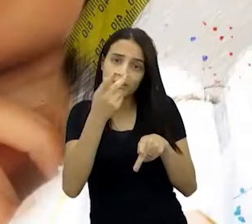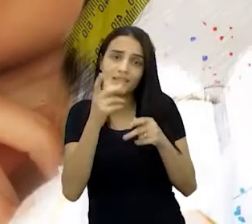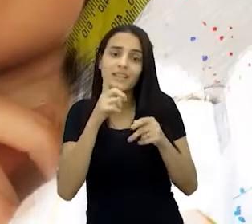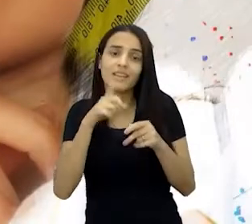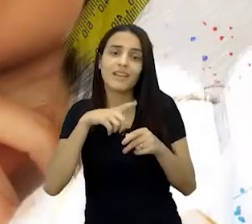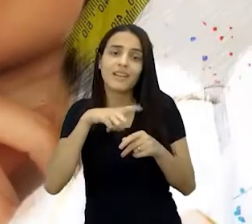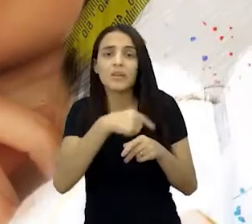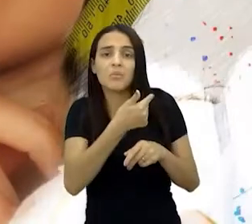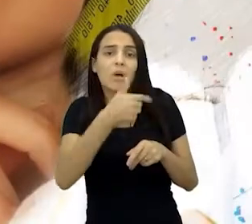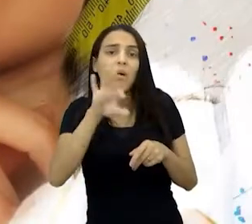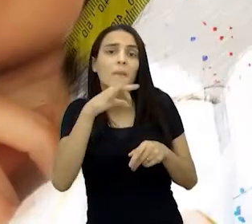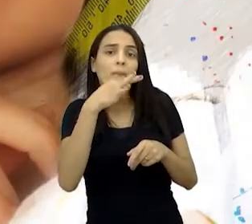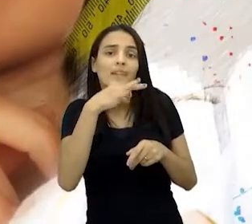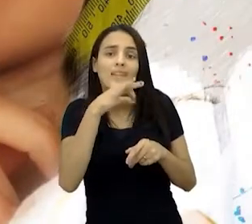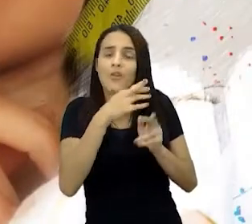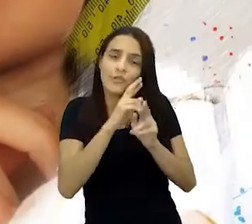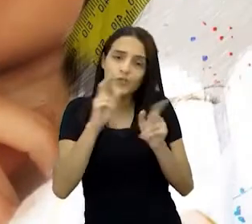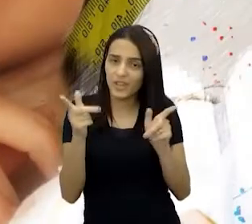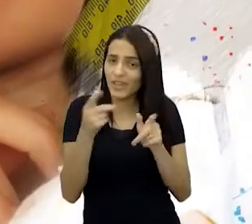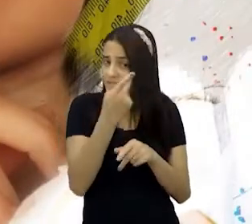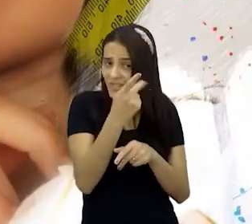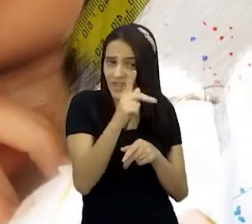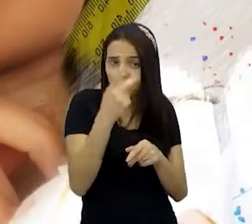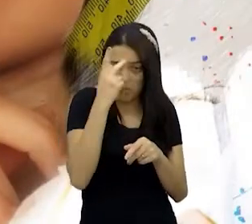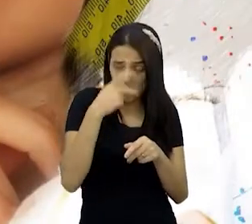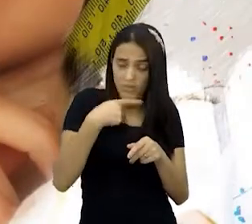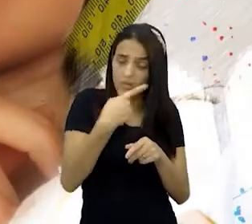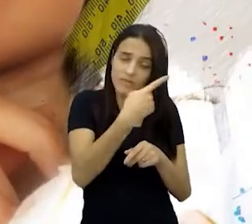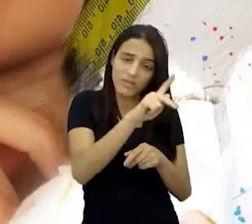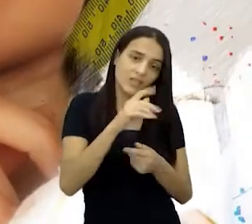uma outra visão, né? Mas